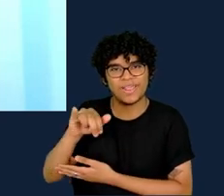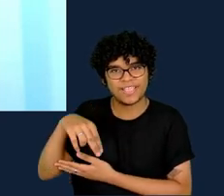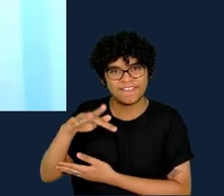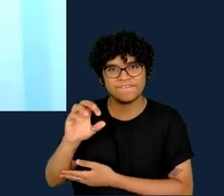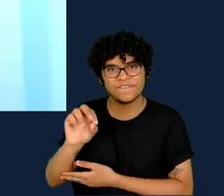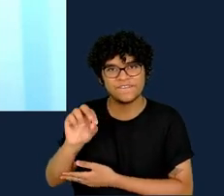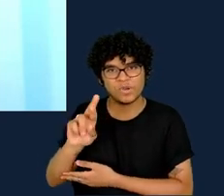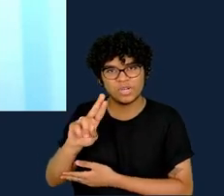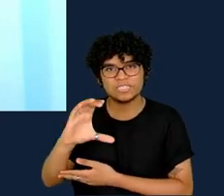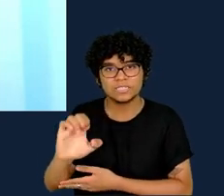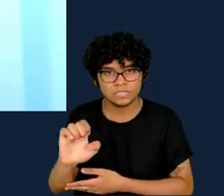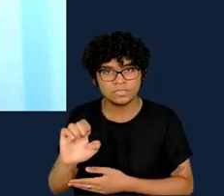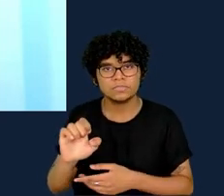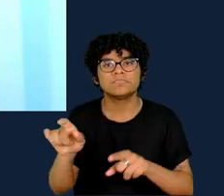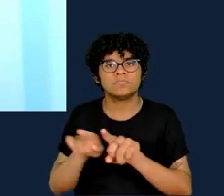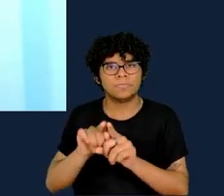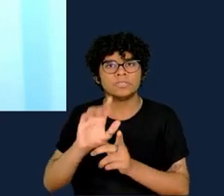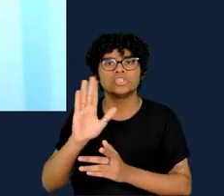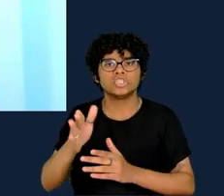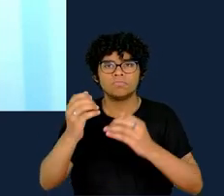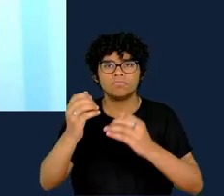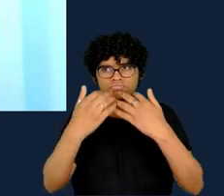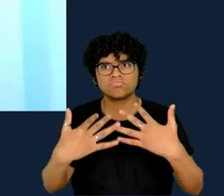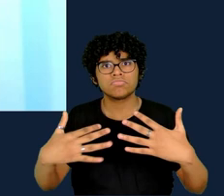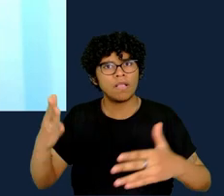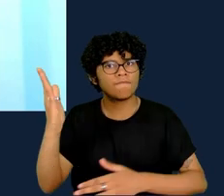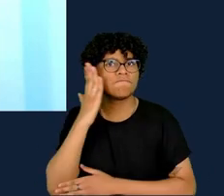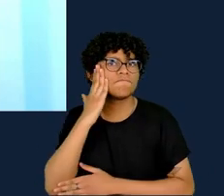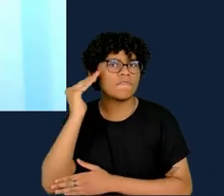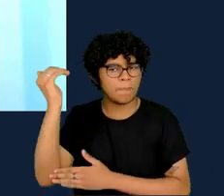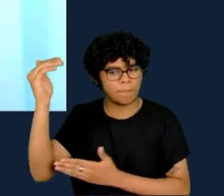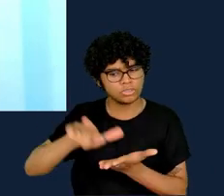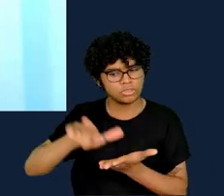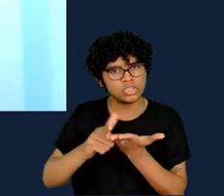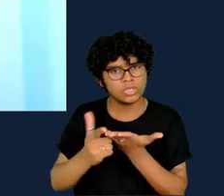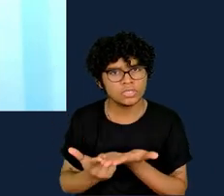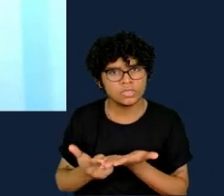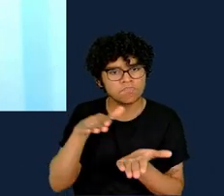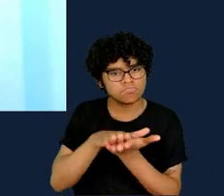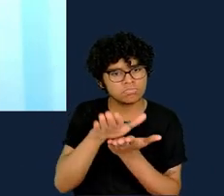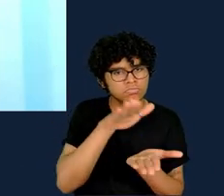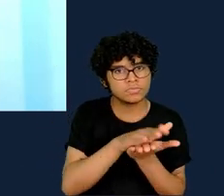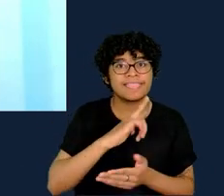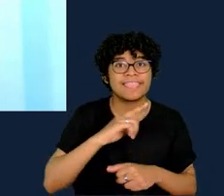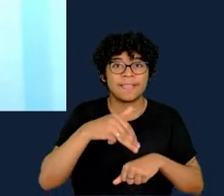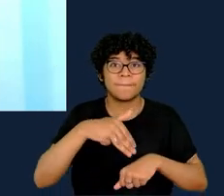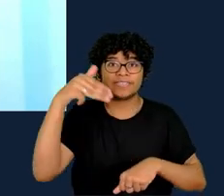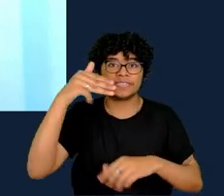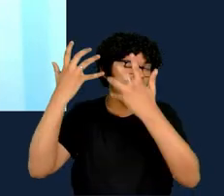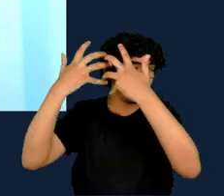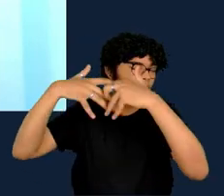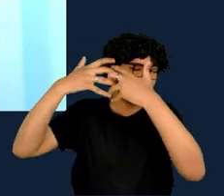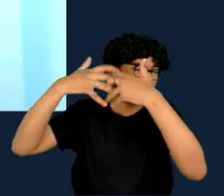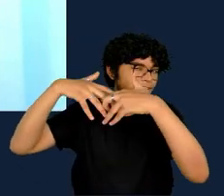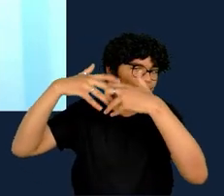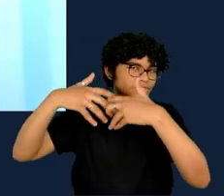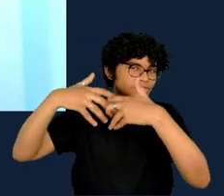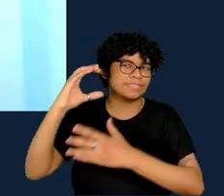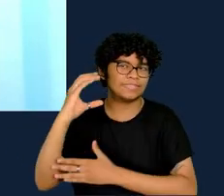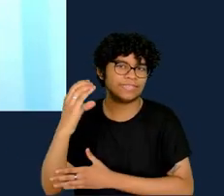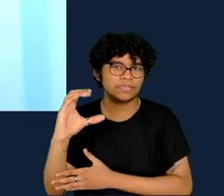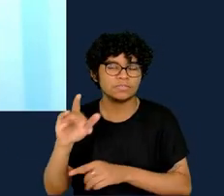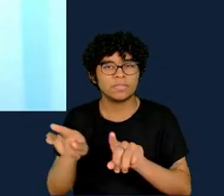The Atlantic, The Economist, The Guardian, Vox e muitas outras publicações. Possui um mestrado em neurociência e um mestrado em políticas públicas